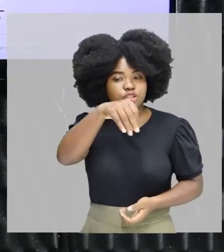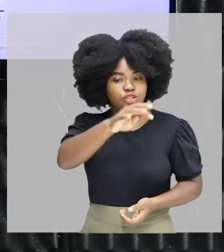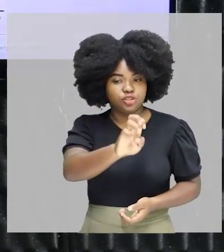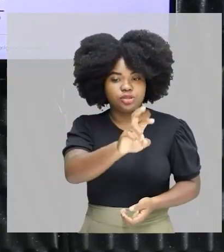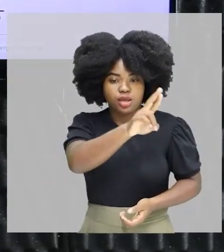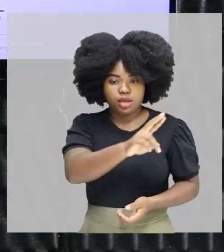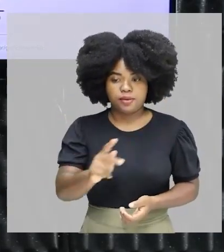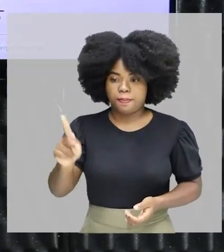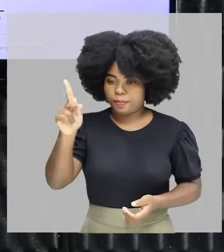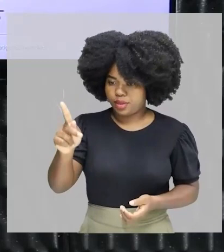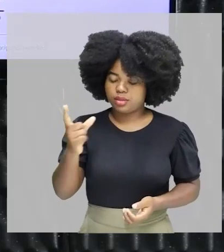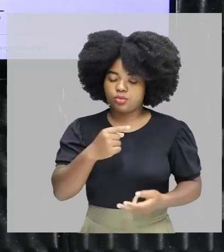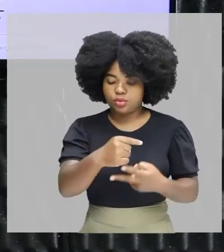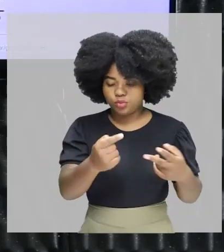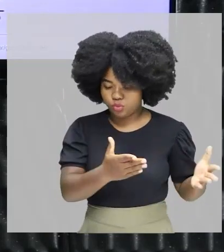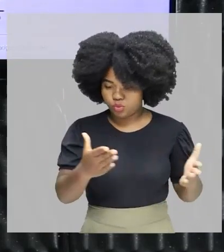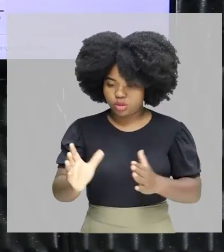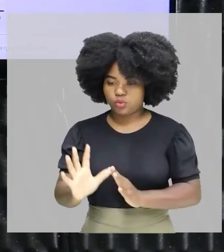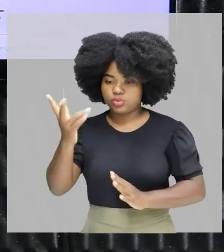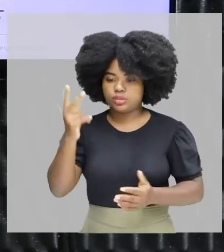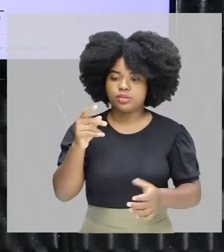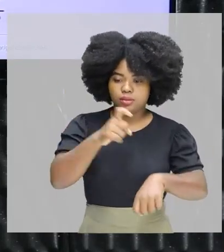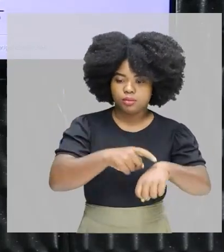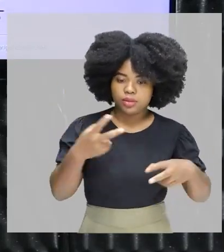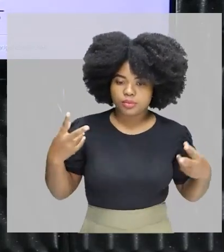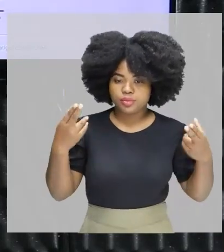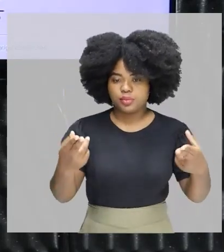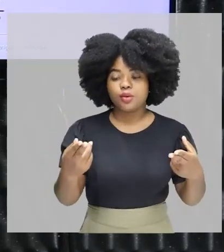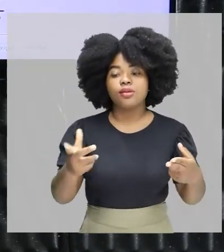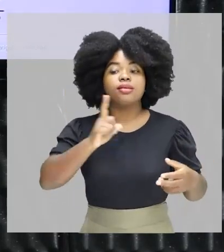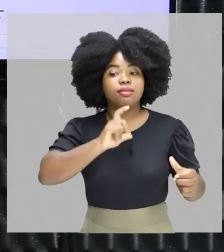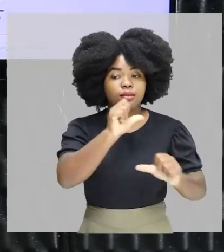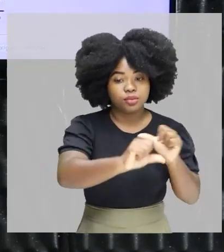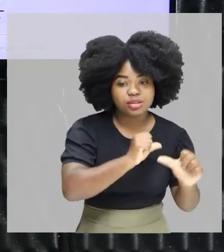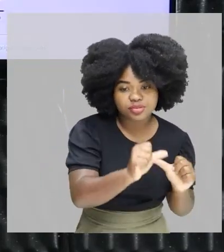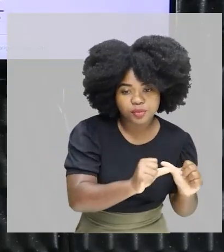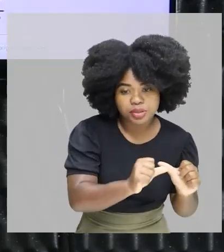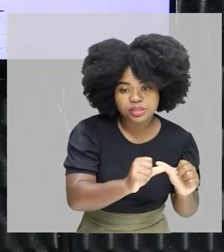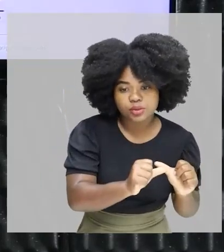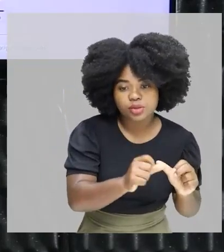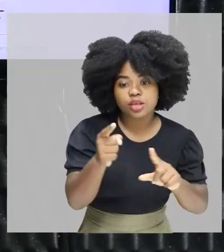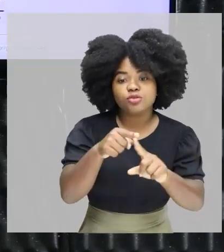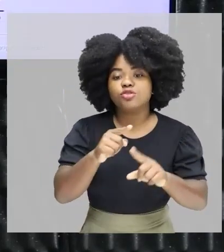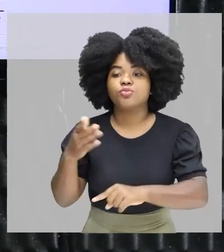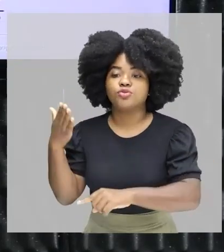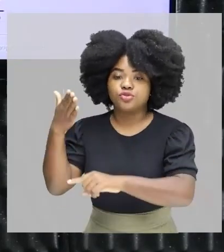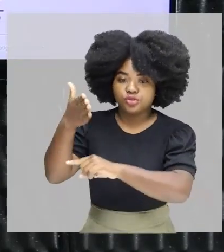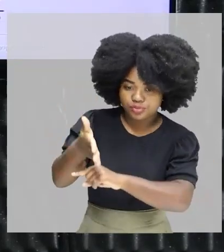dois processos acontecendo simultaneamente. A reação direta,